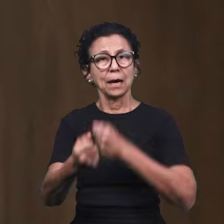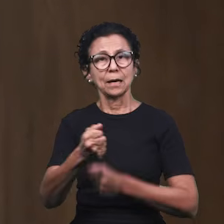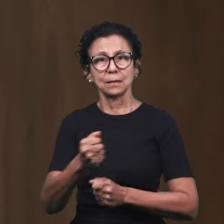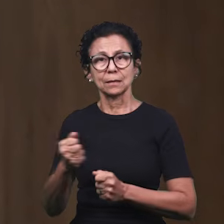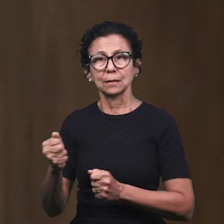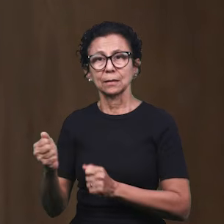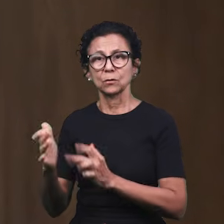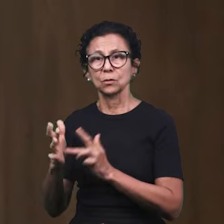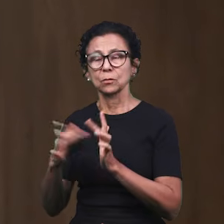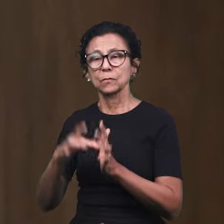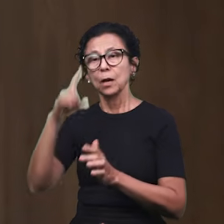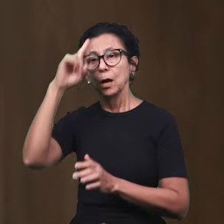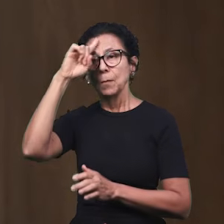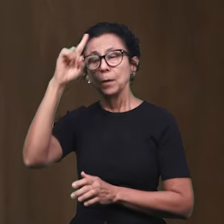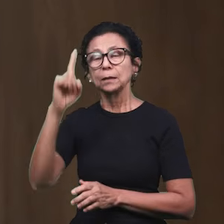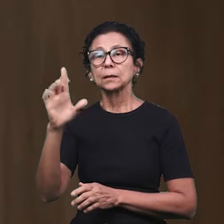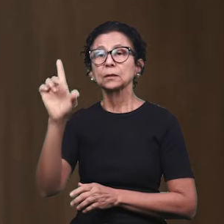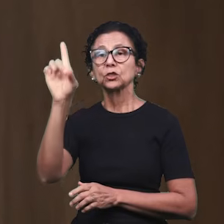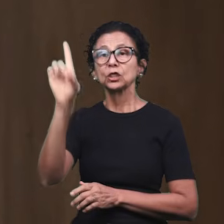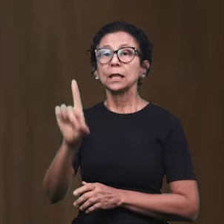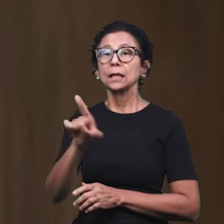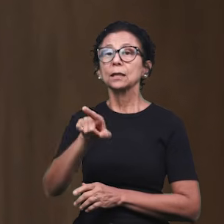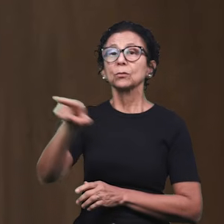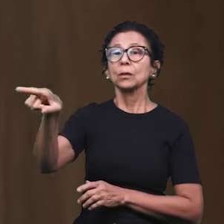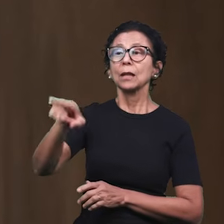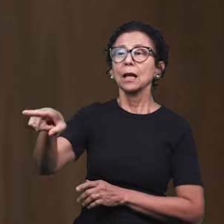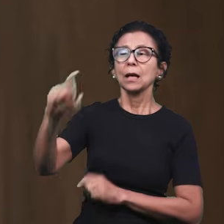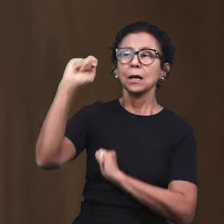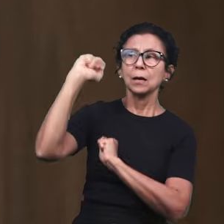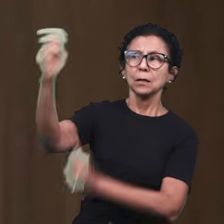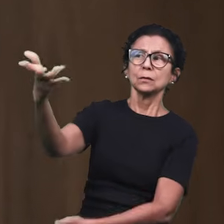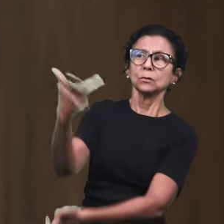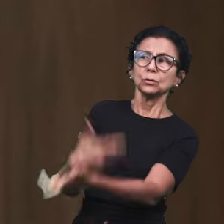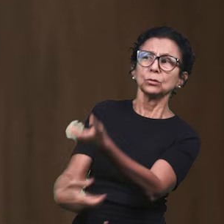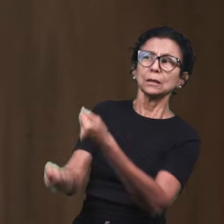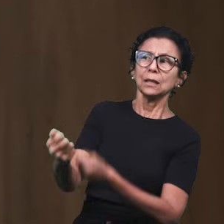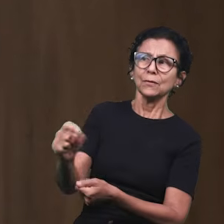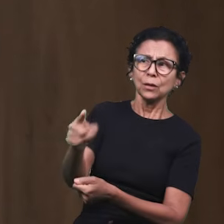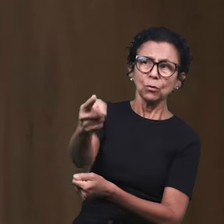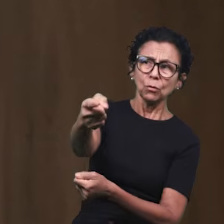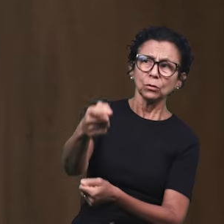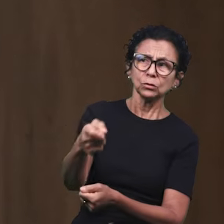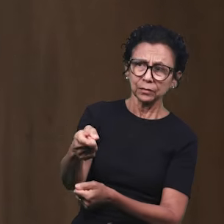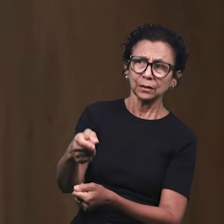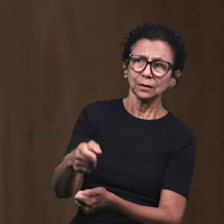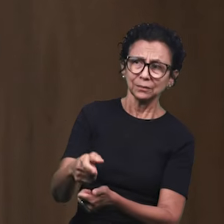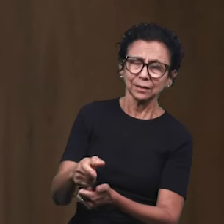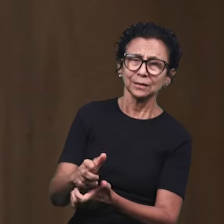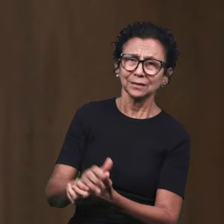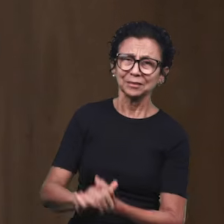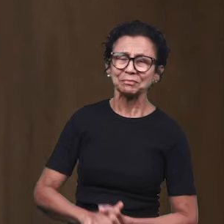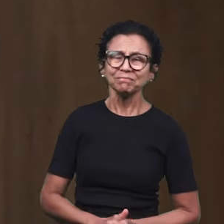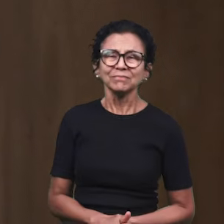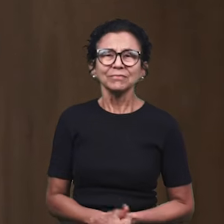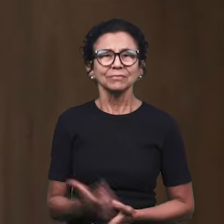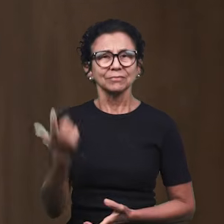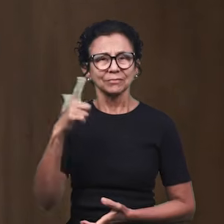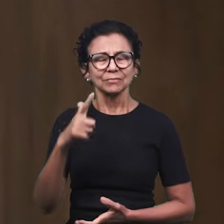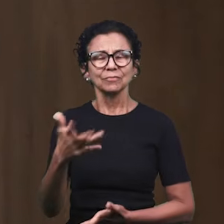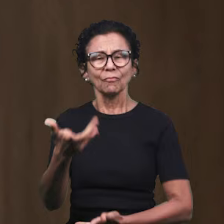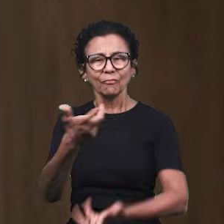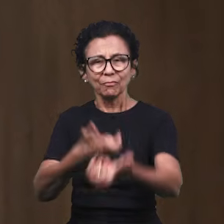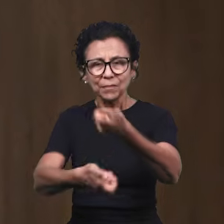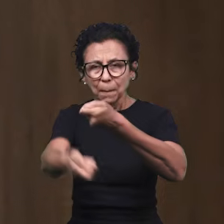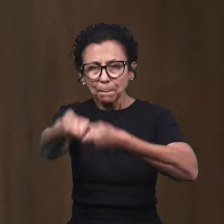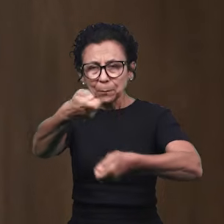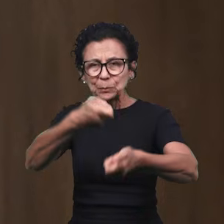E pegou. Na palavra do Senhor, a bênção, ela vem. E isso aí mudou tudo, mudou completamente a